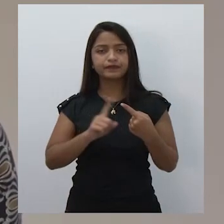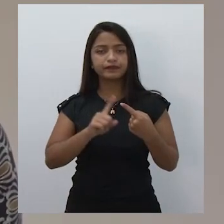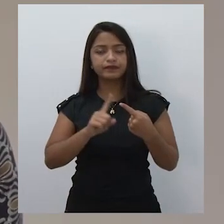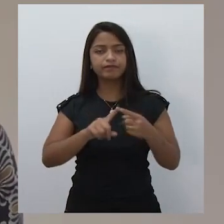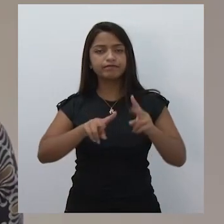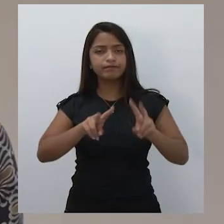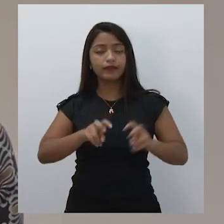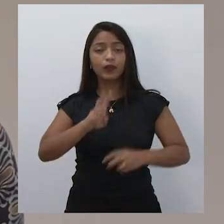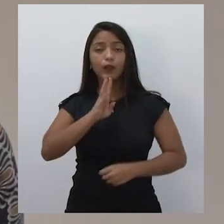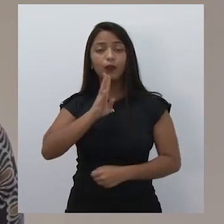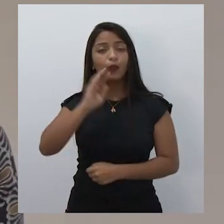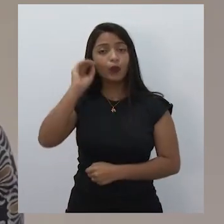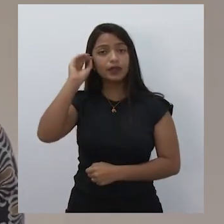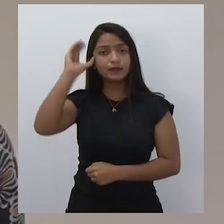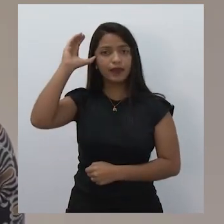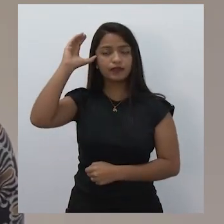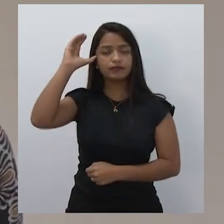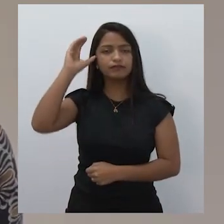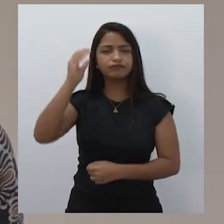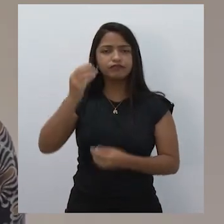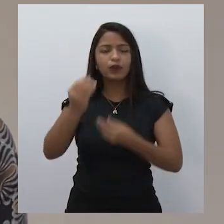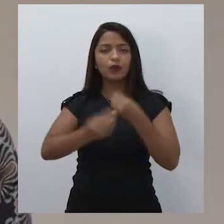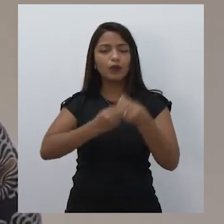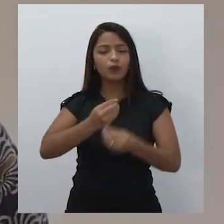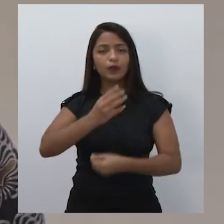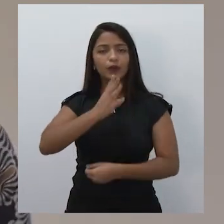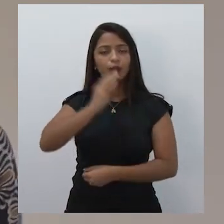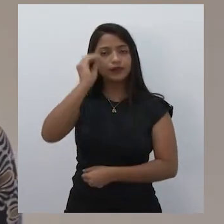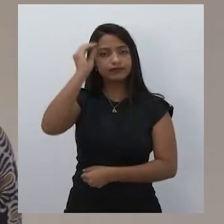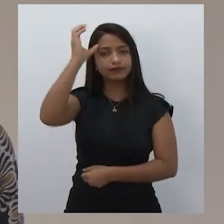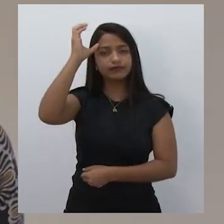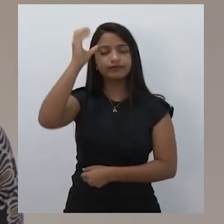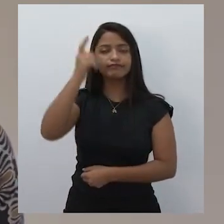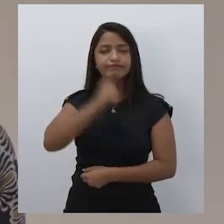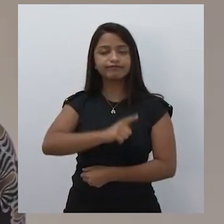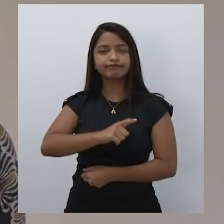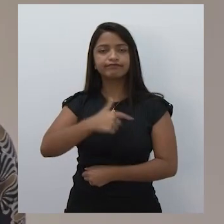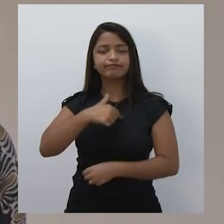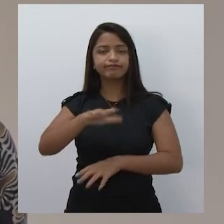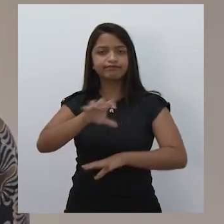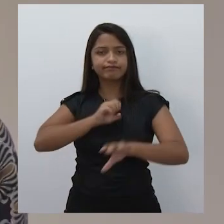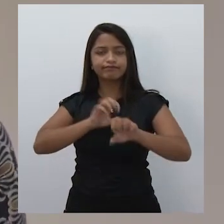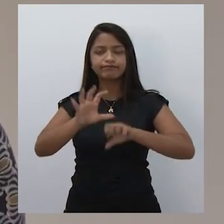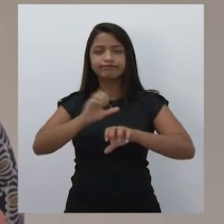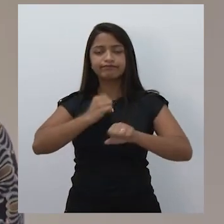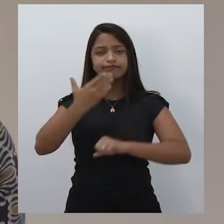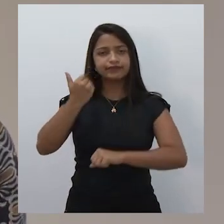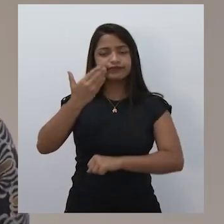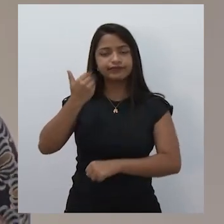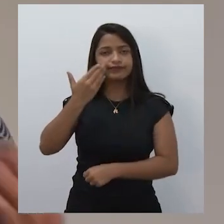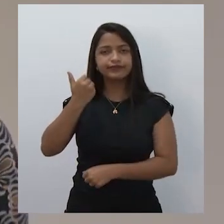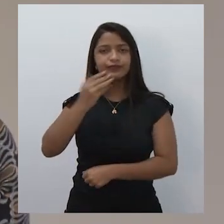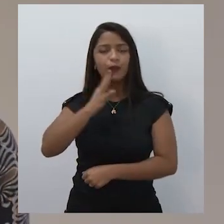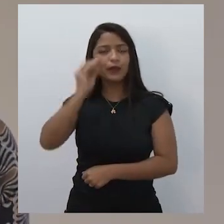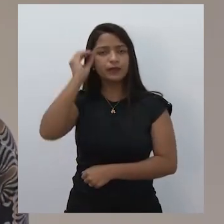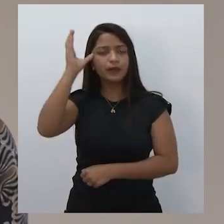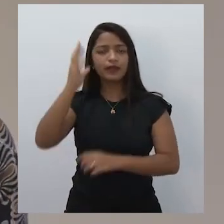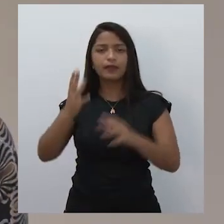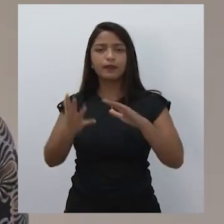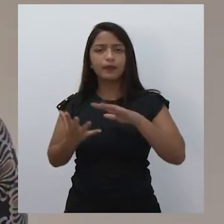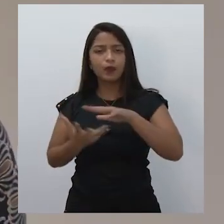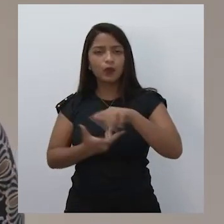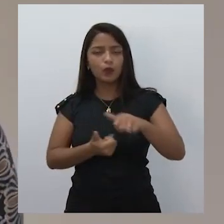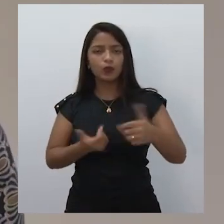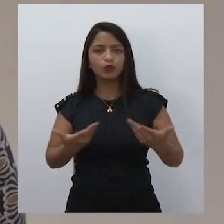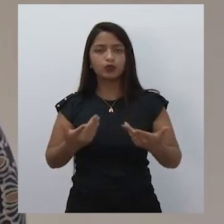dos conhecimentos. Como é que a gente desenvolve um repertório de conhecimentos sobre o mundo físico,